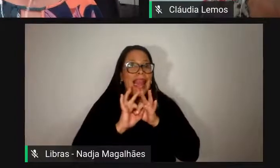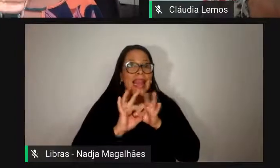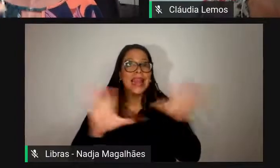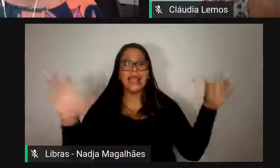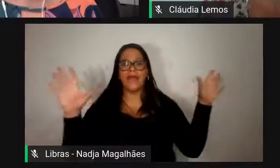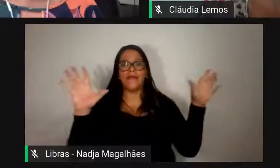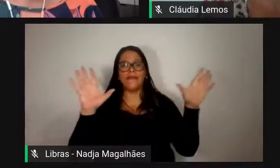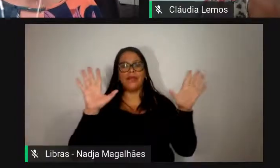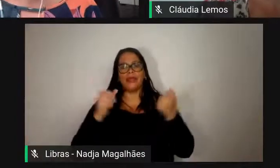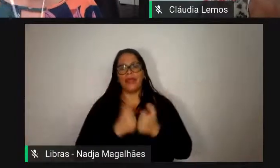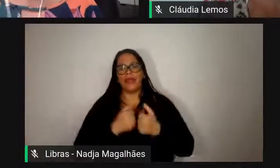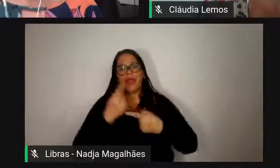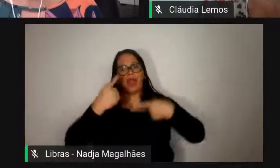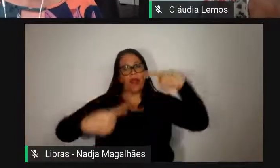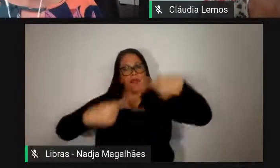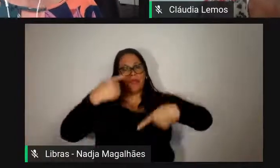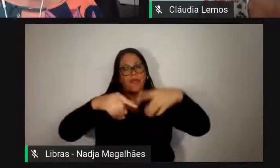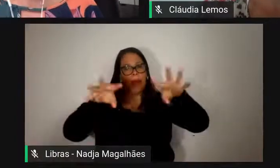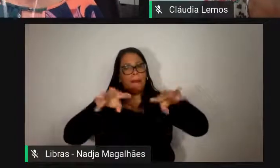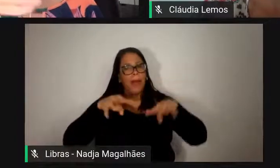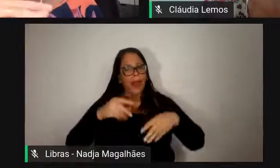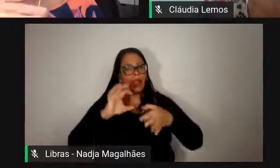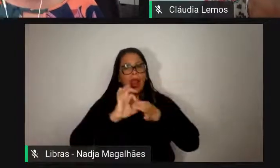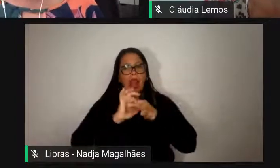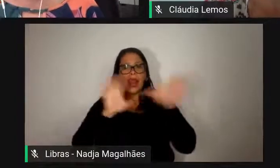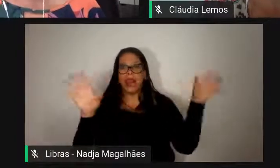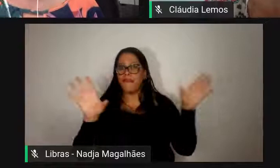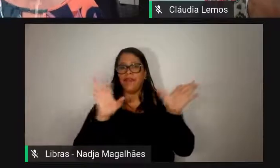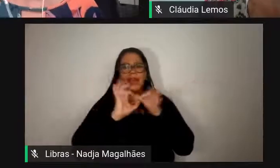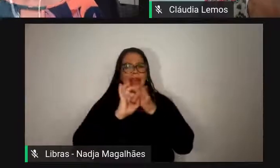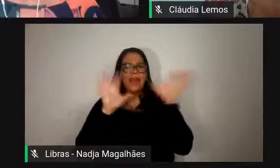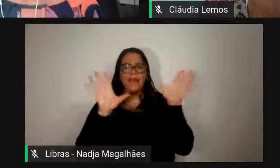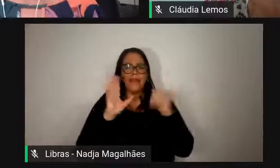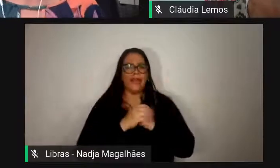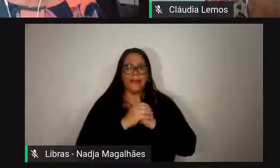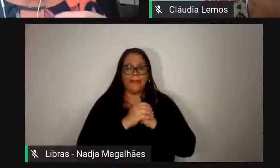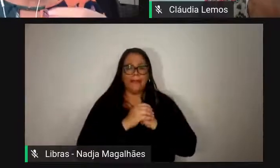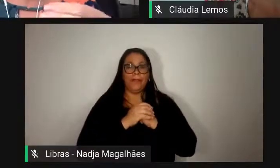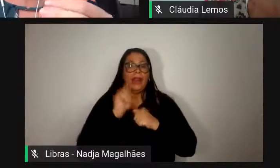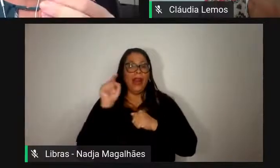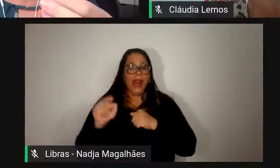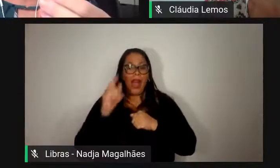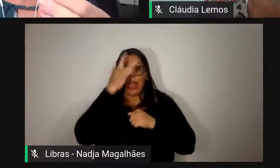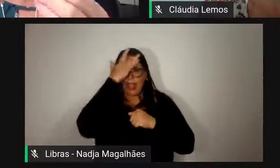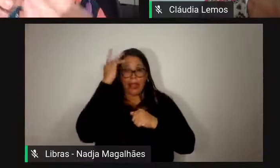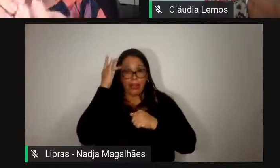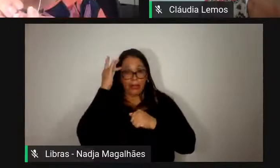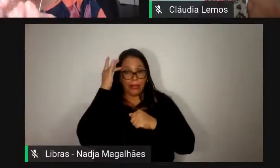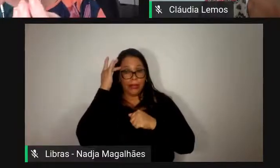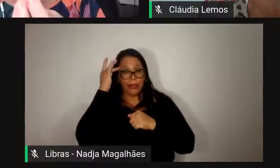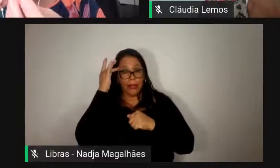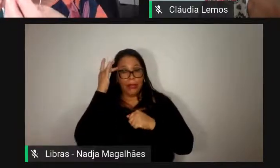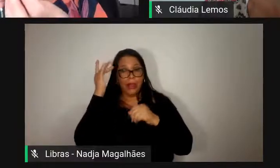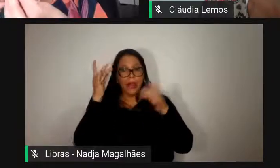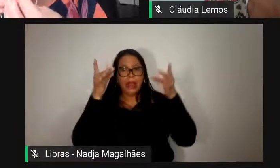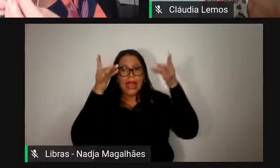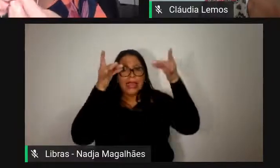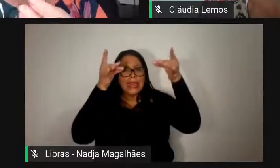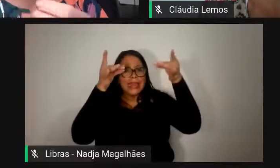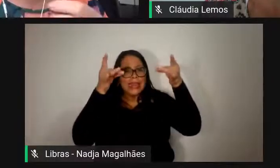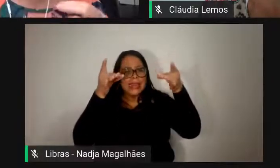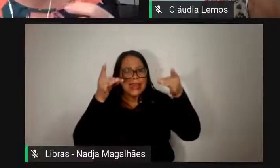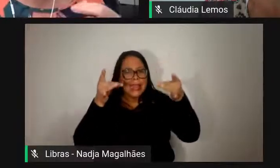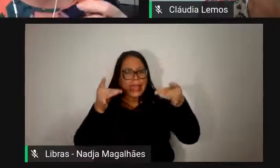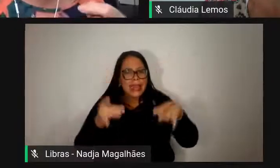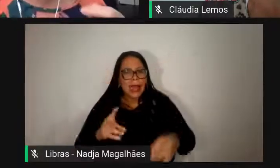das 55 casas legislativas, são as câmeras mais livres. Lá eles mostram detalhes, assim, detalhes